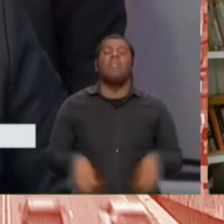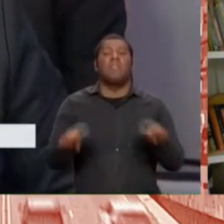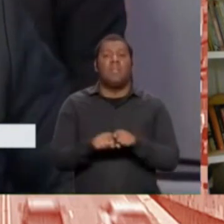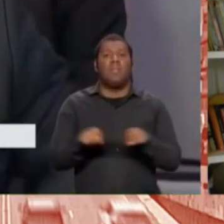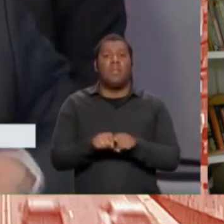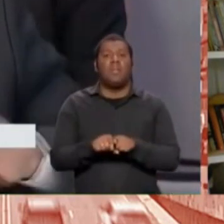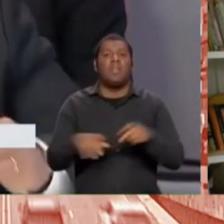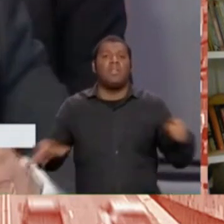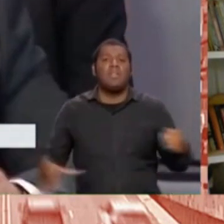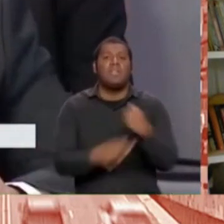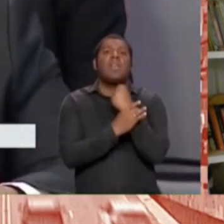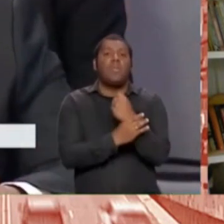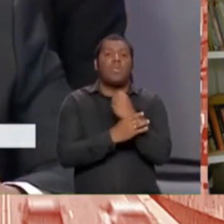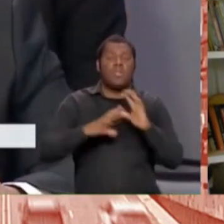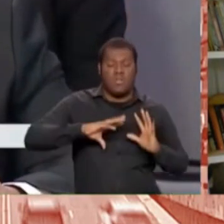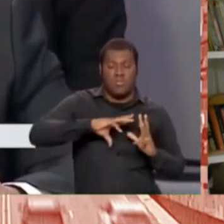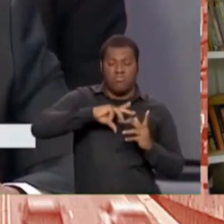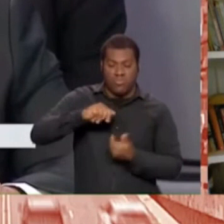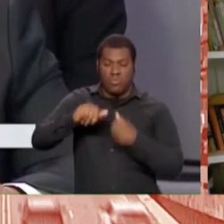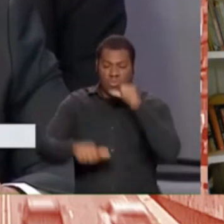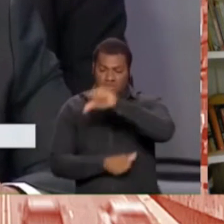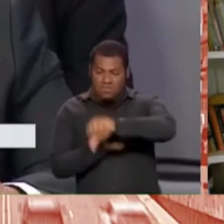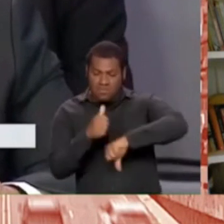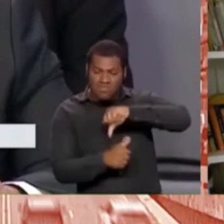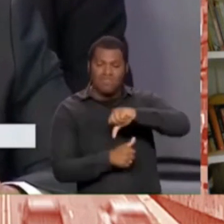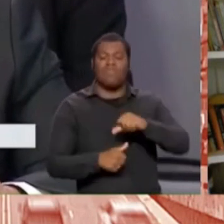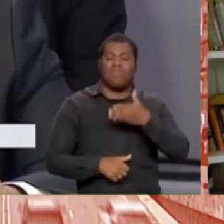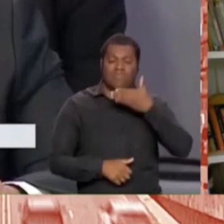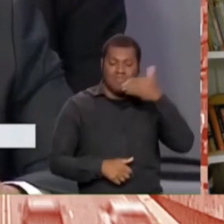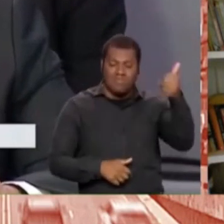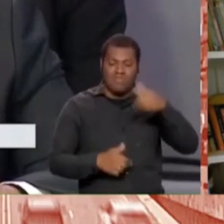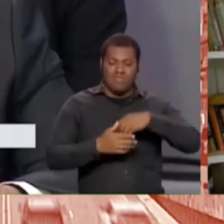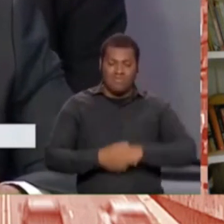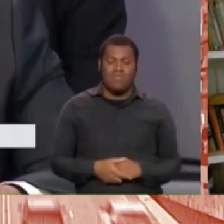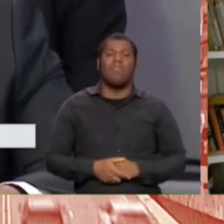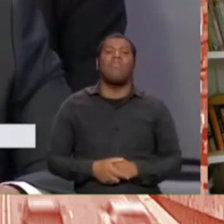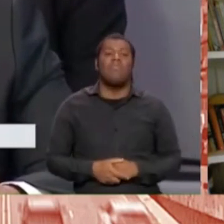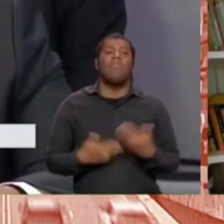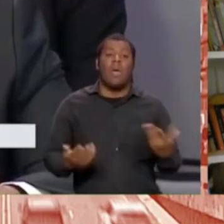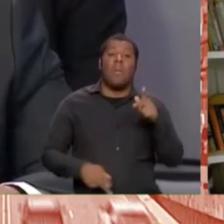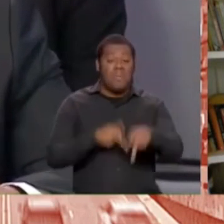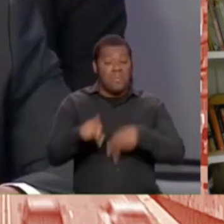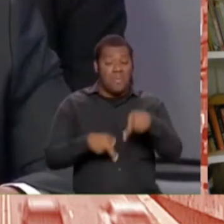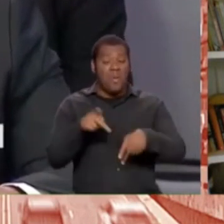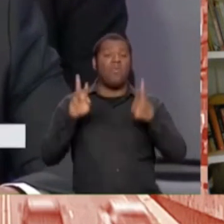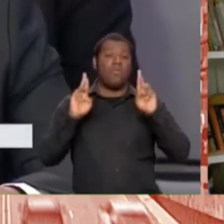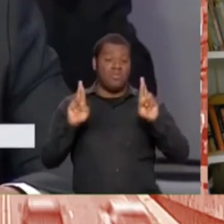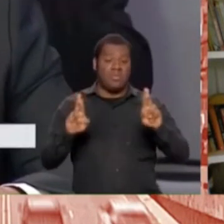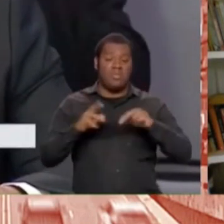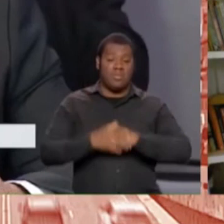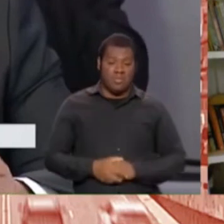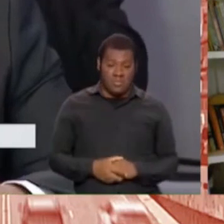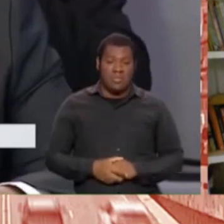uma delas diz assim, precisa abrir o mercado das compras governamentais que